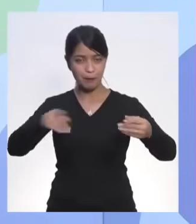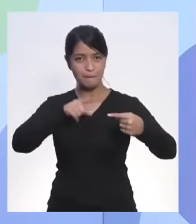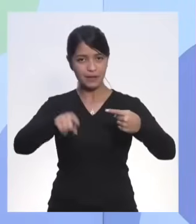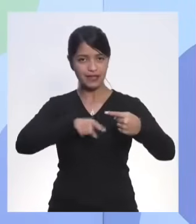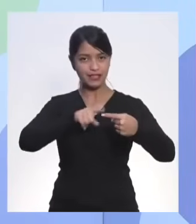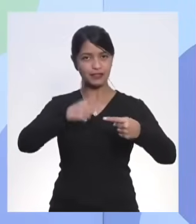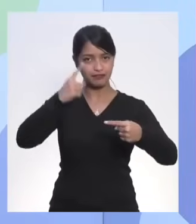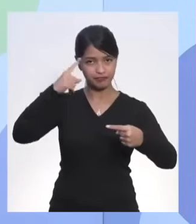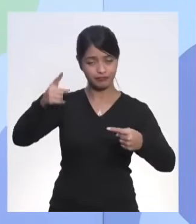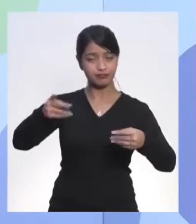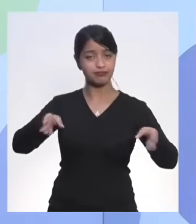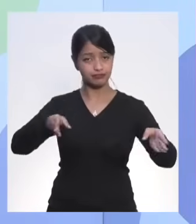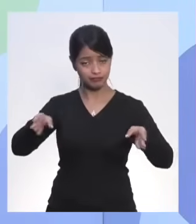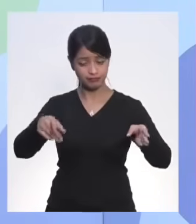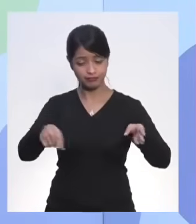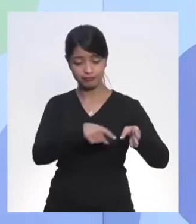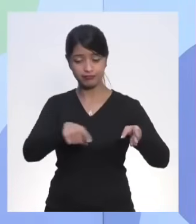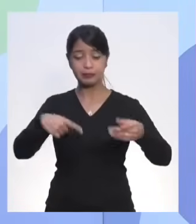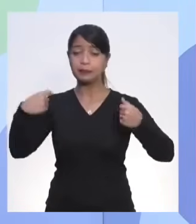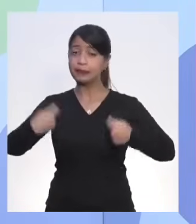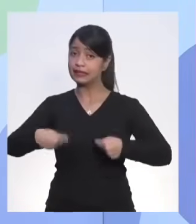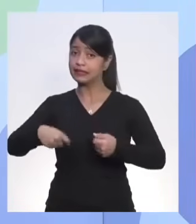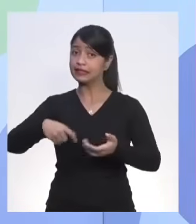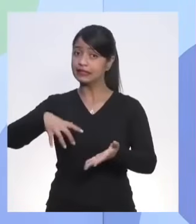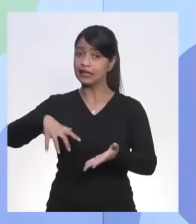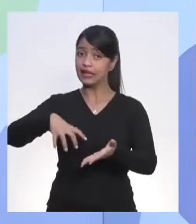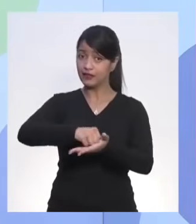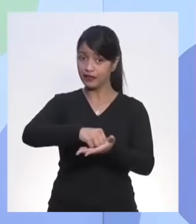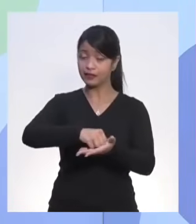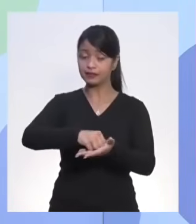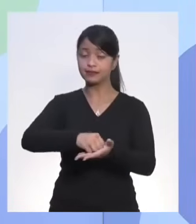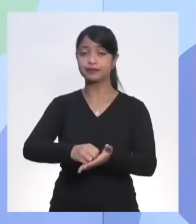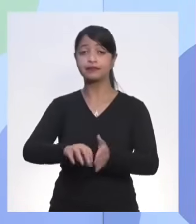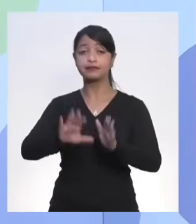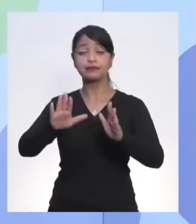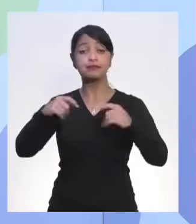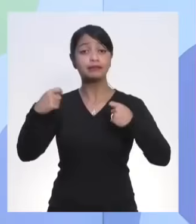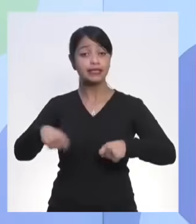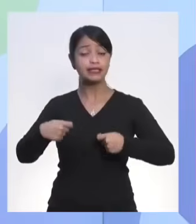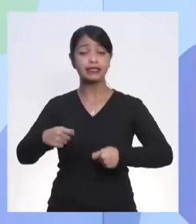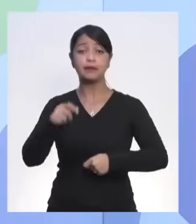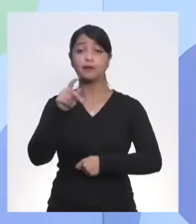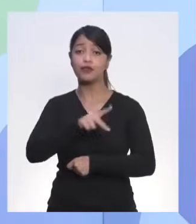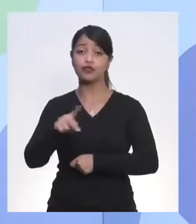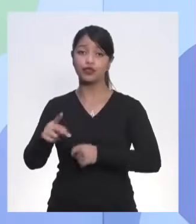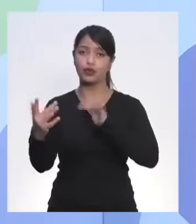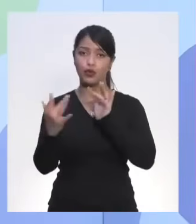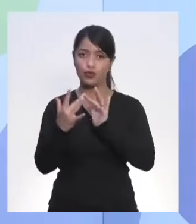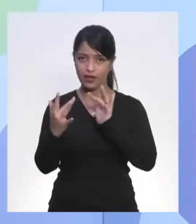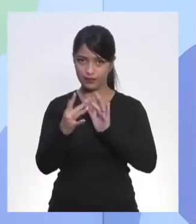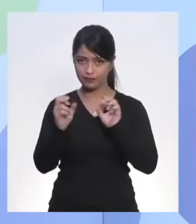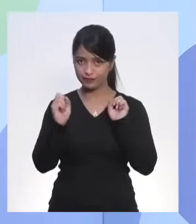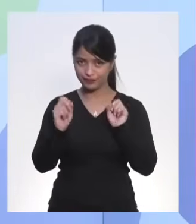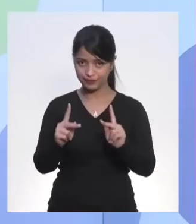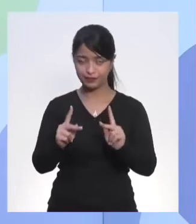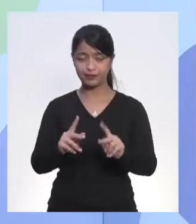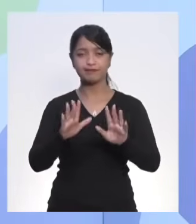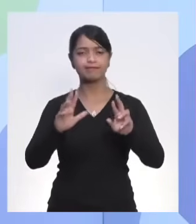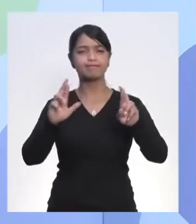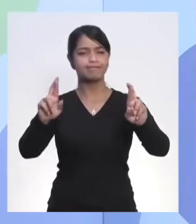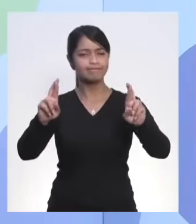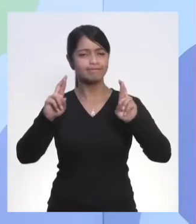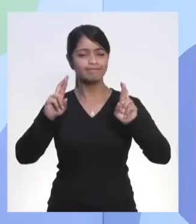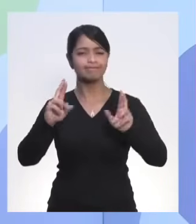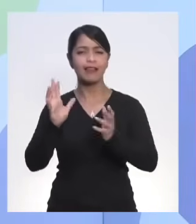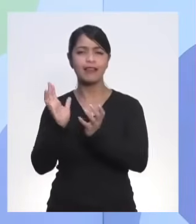missões, certo? A única coisa é que daí a gente precisa do contato do professor. Mas a gente espera que entrem ainda muito